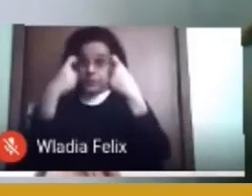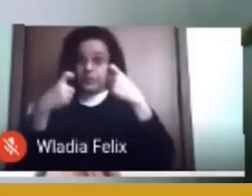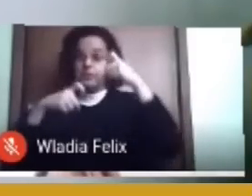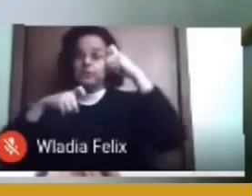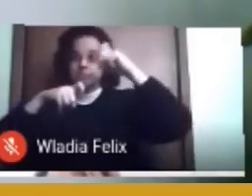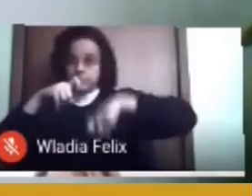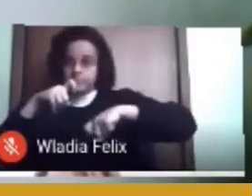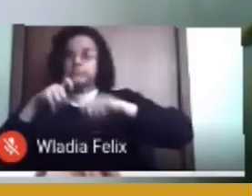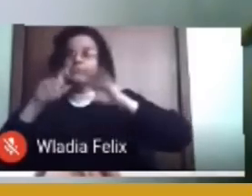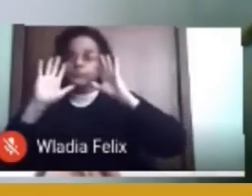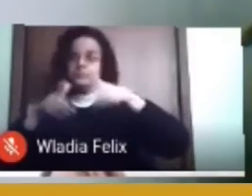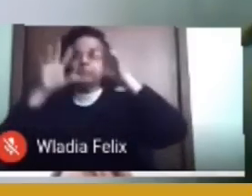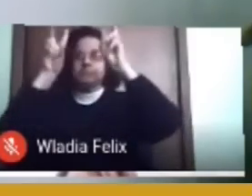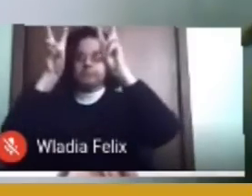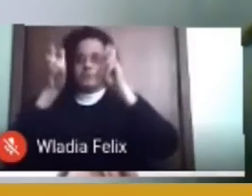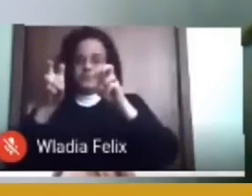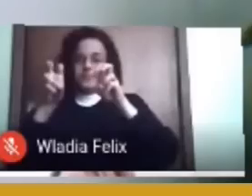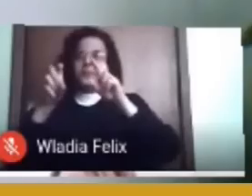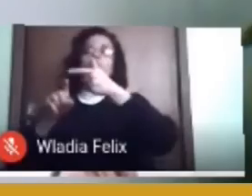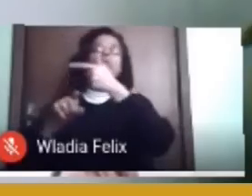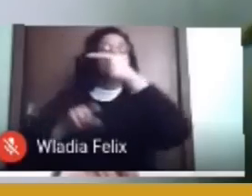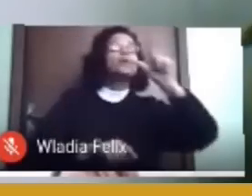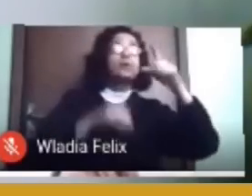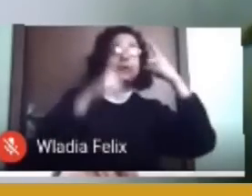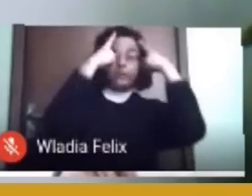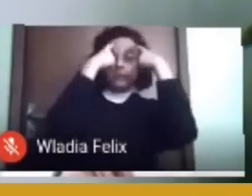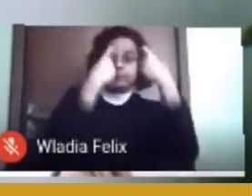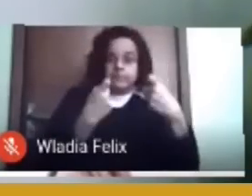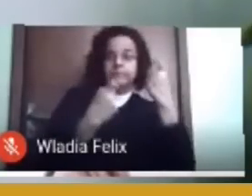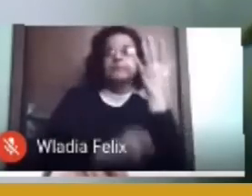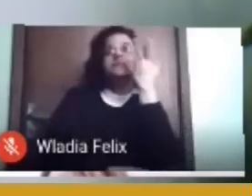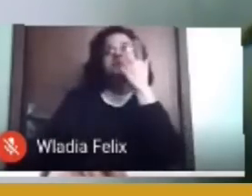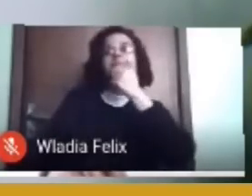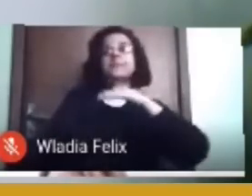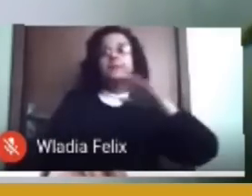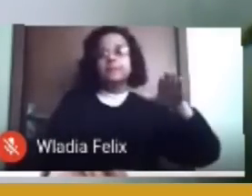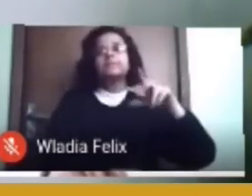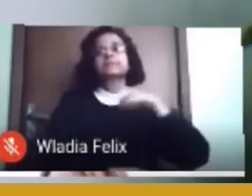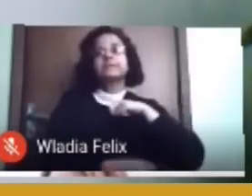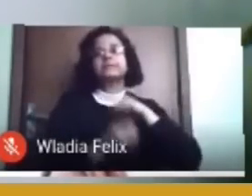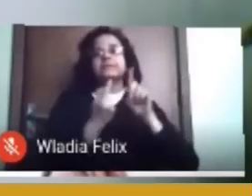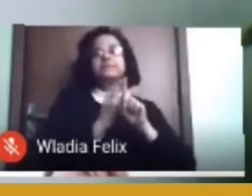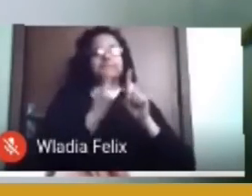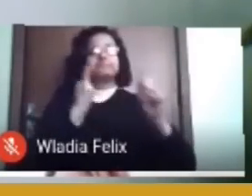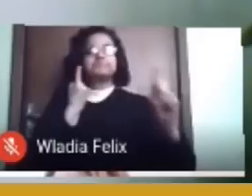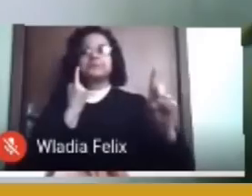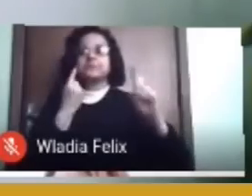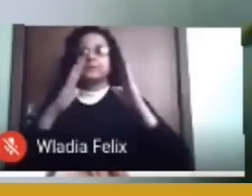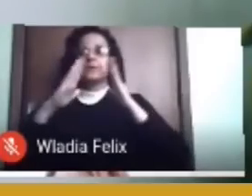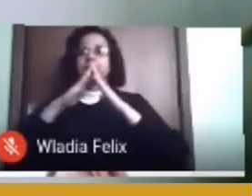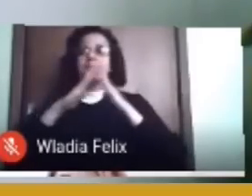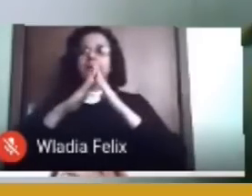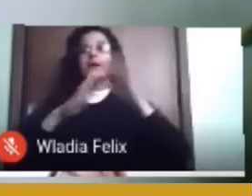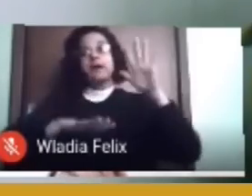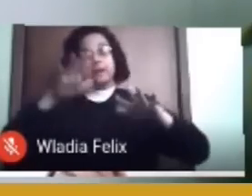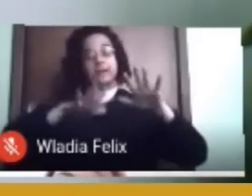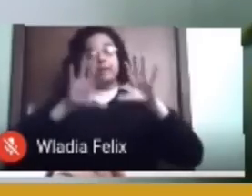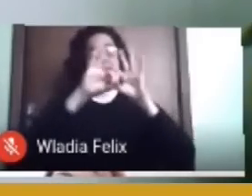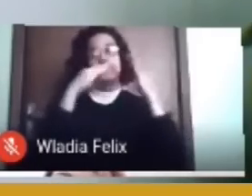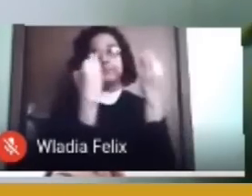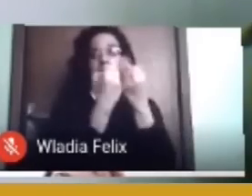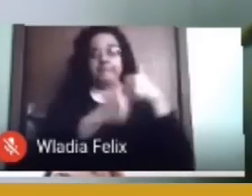de isolamento social, que os pais às vezes estão trabalhando e a criança está sozinha em casa, né? E isso é normal, porque